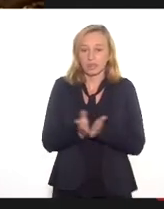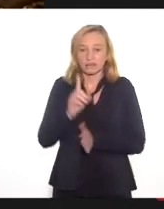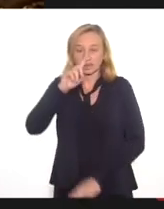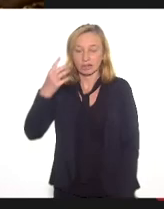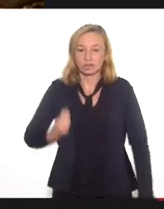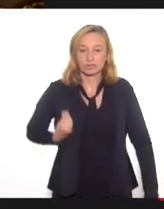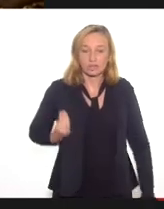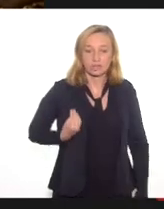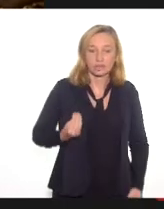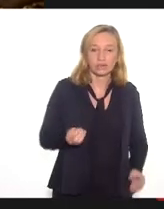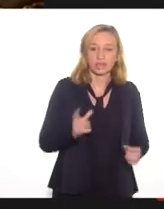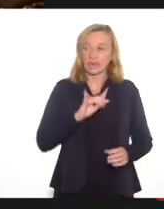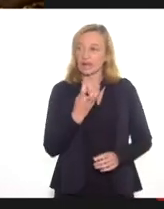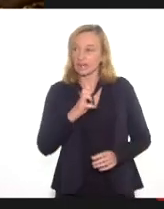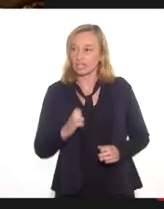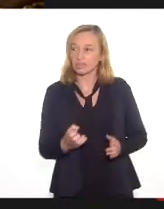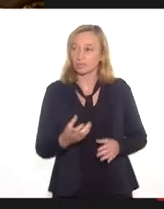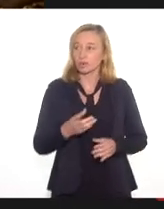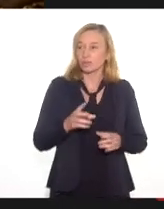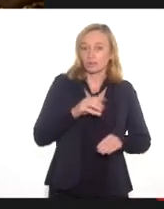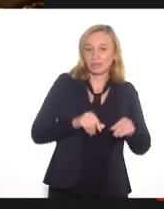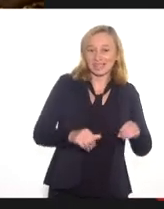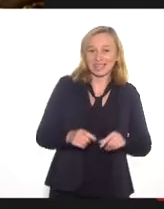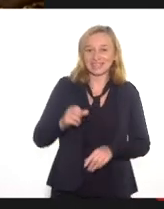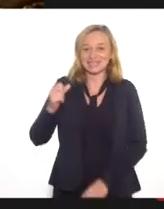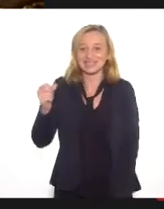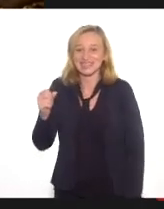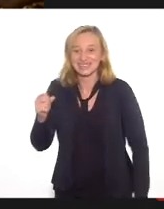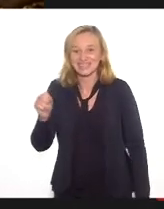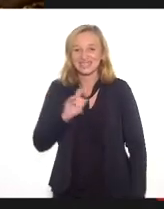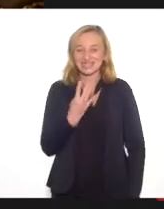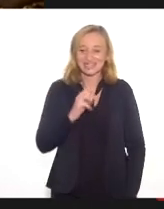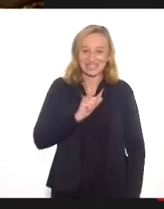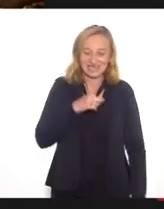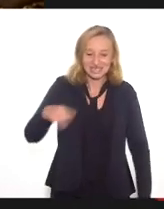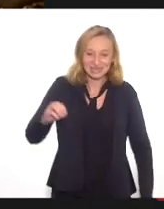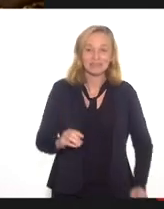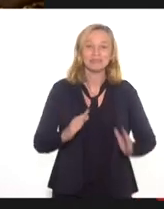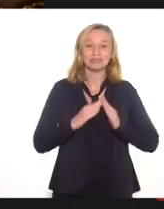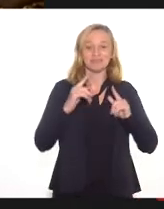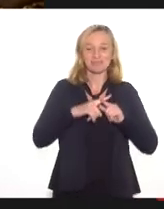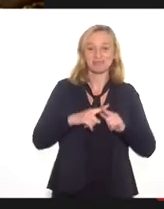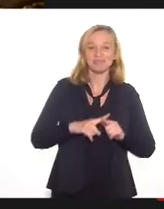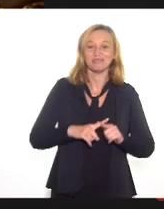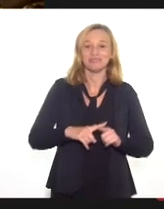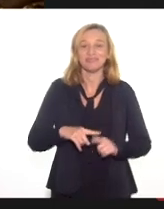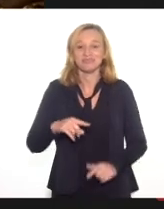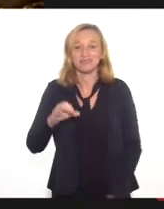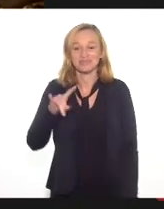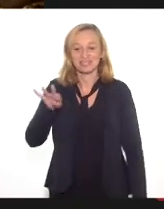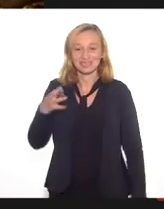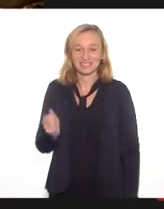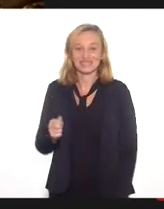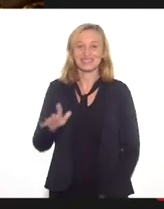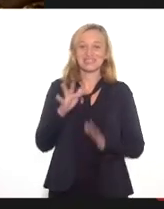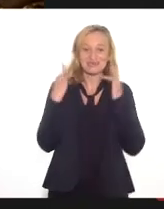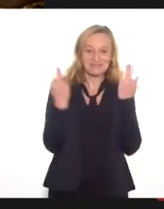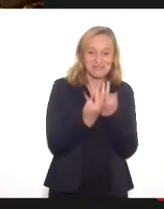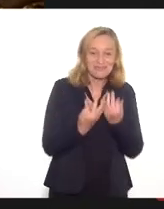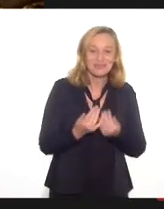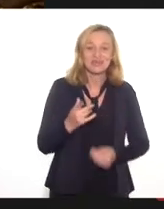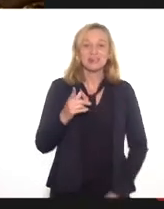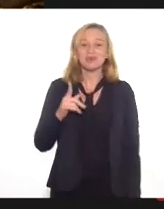Acreche Meu Pedacinho de Chão Mitra Igreja Sagrada Família Projeto